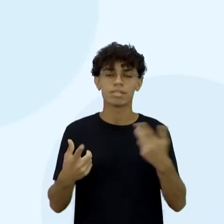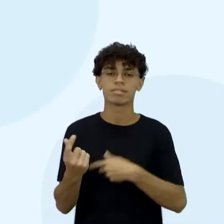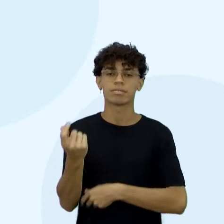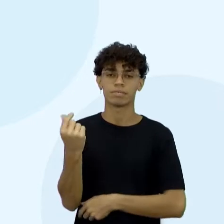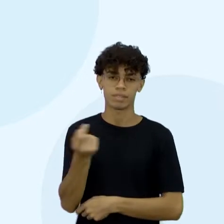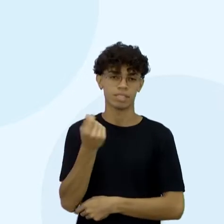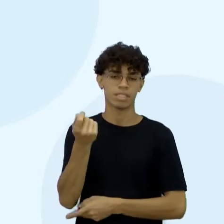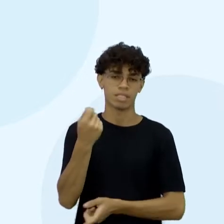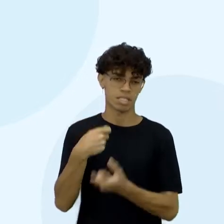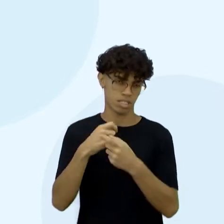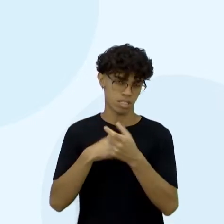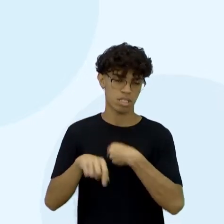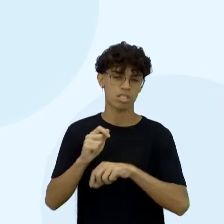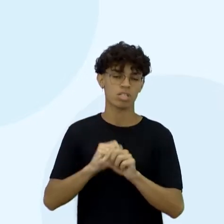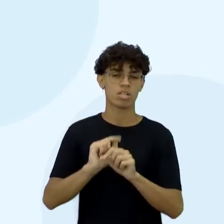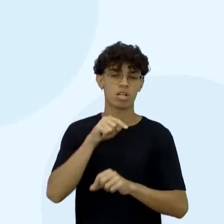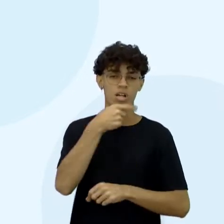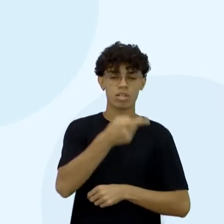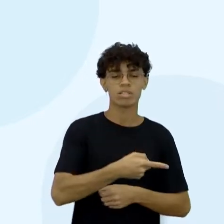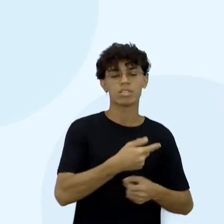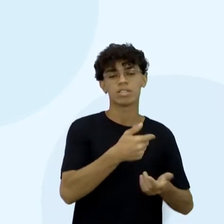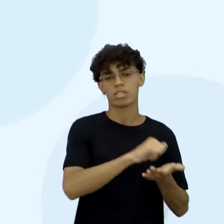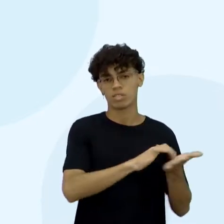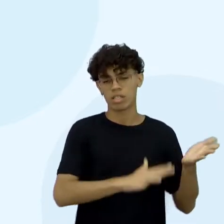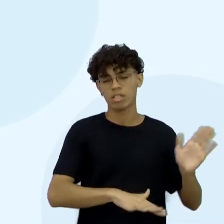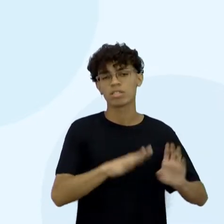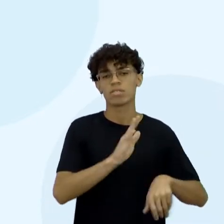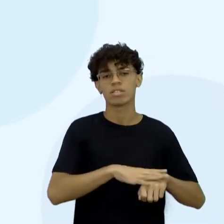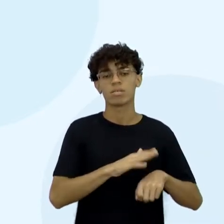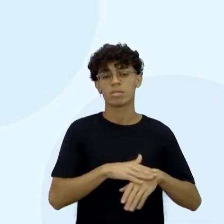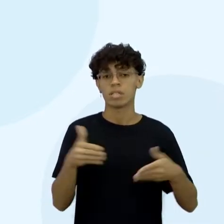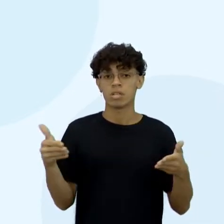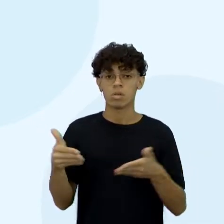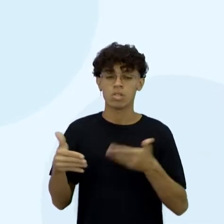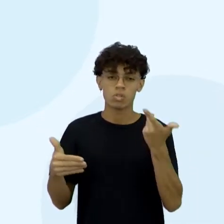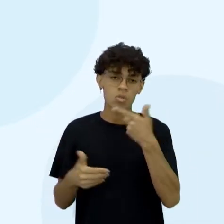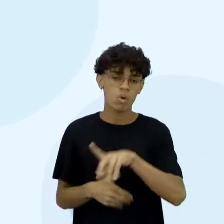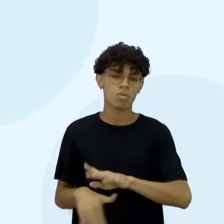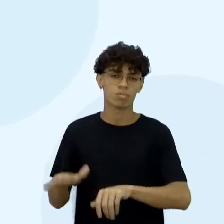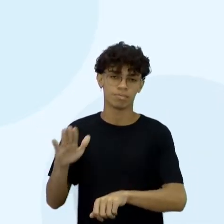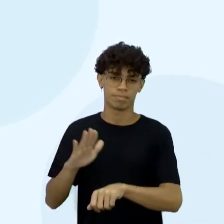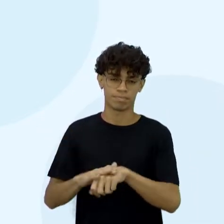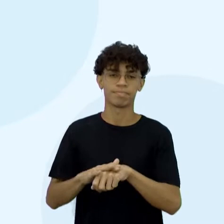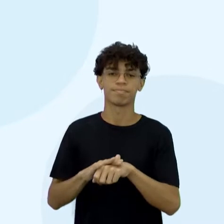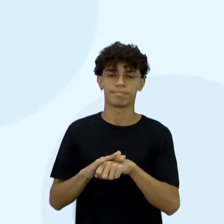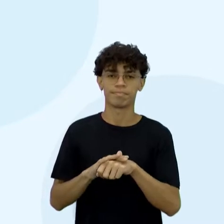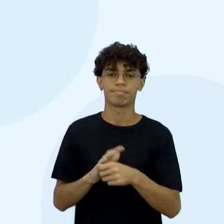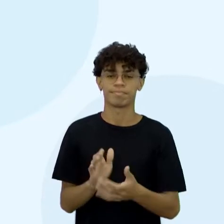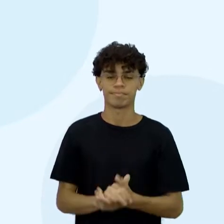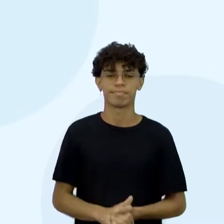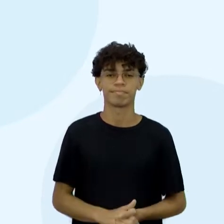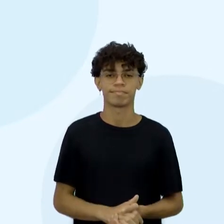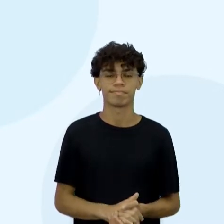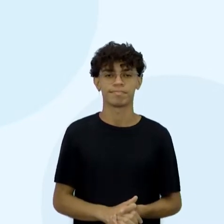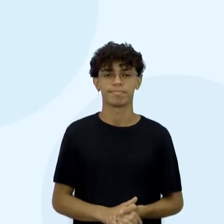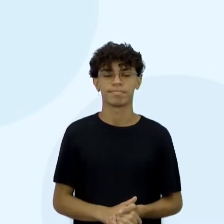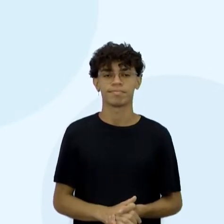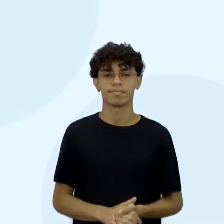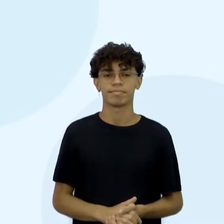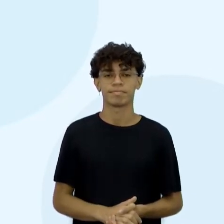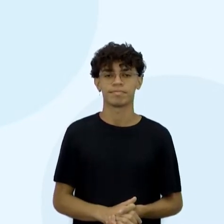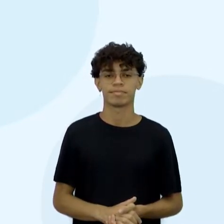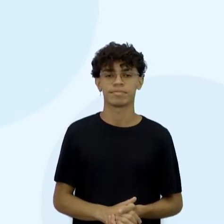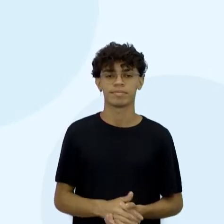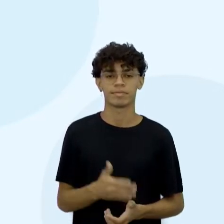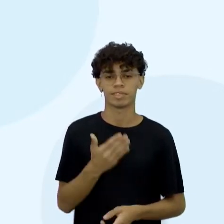Já fizemos isso na outra atividade e a gente está fazendo agora novamente. Neste caso, nós estamos falando das funções aqui,